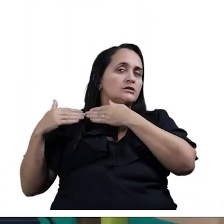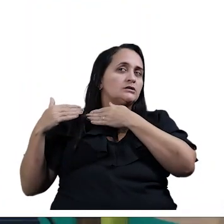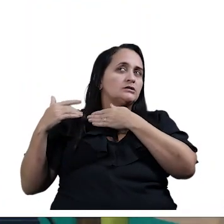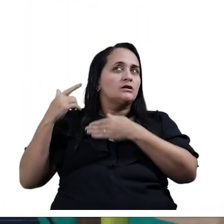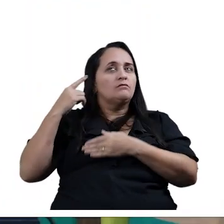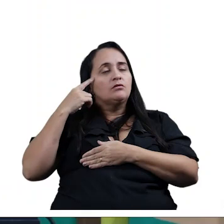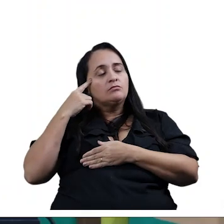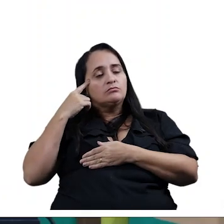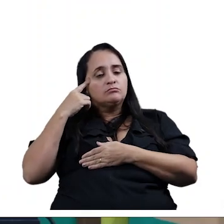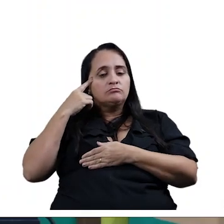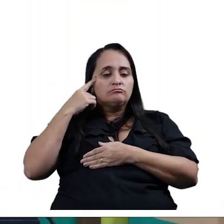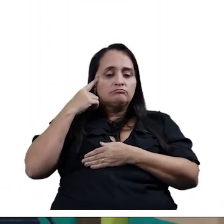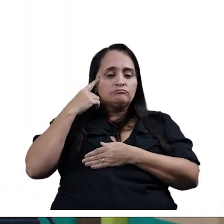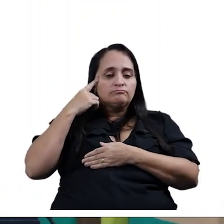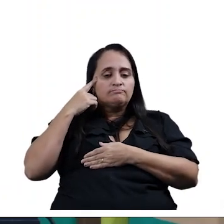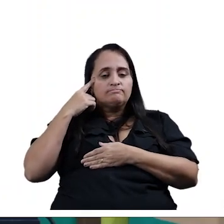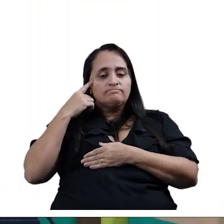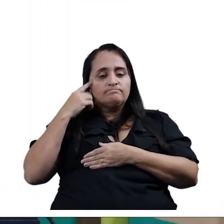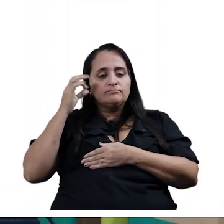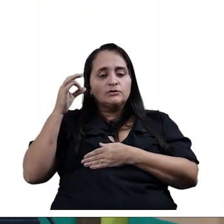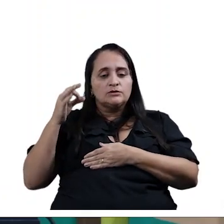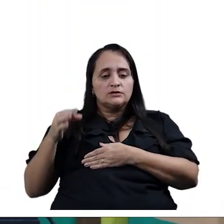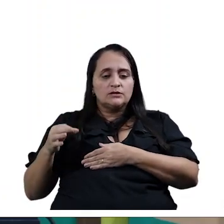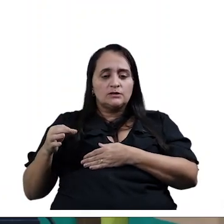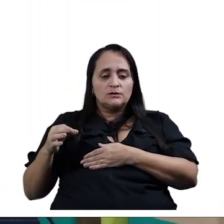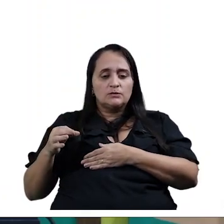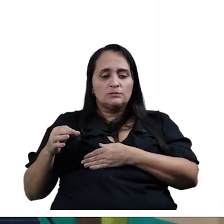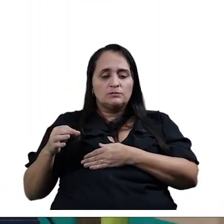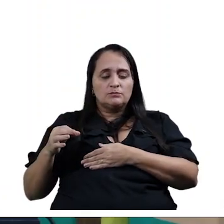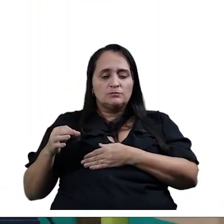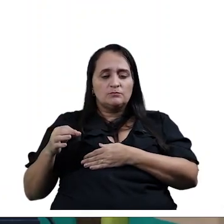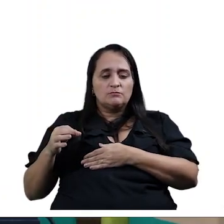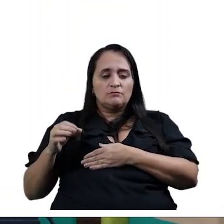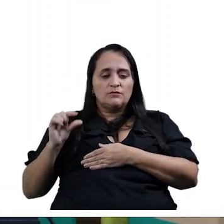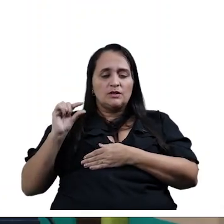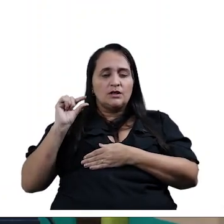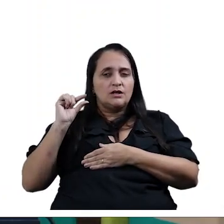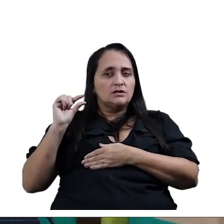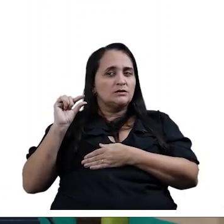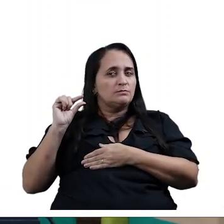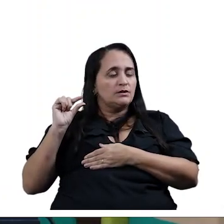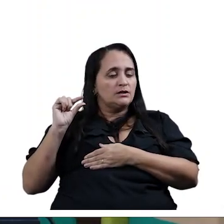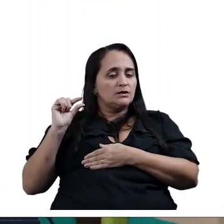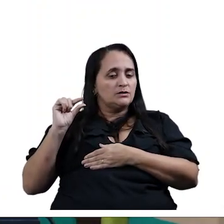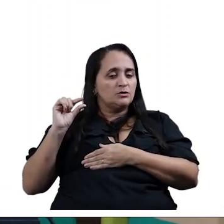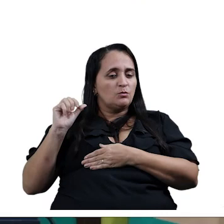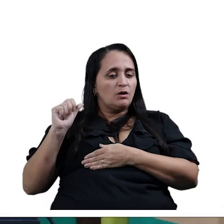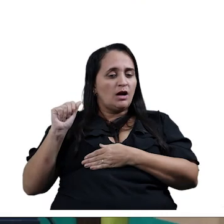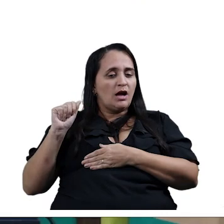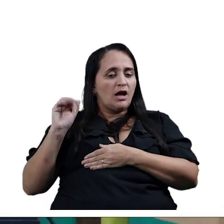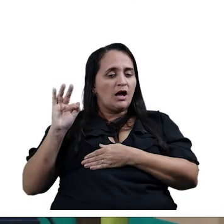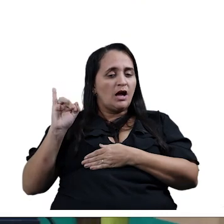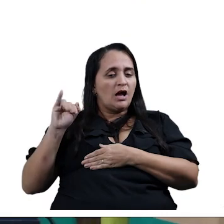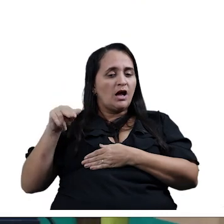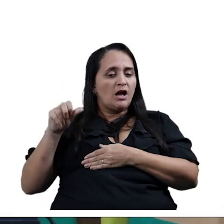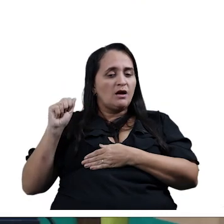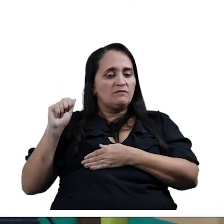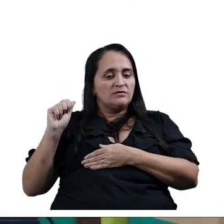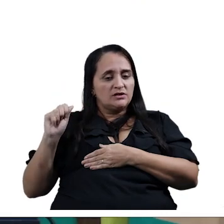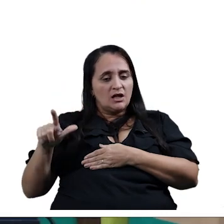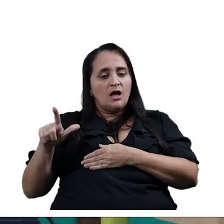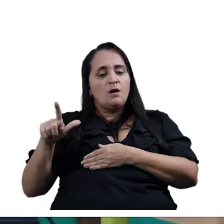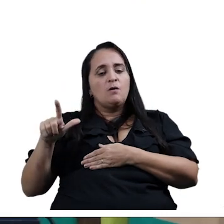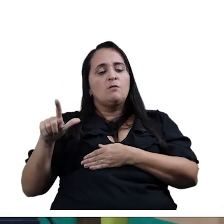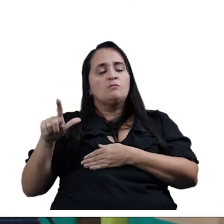antes ela estava como? Indecisa. Então, esse pedacinho aqui do afinal se